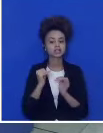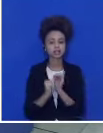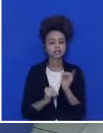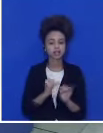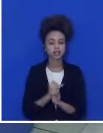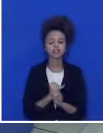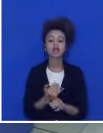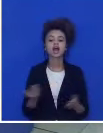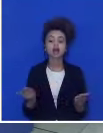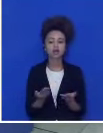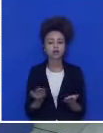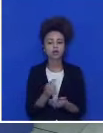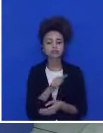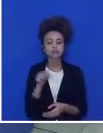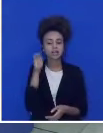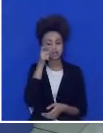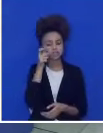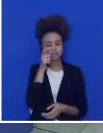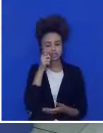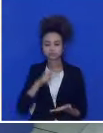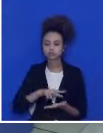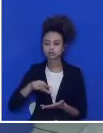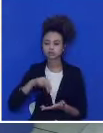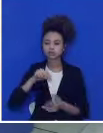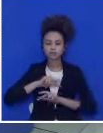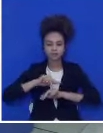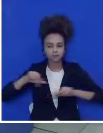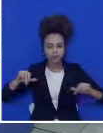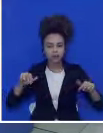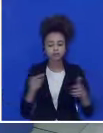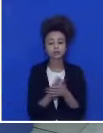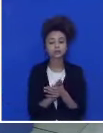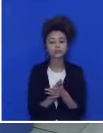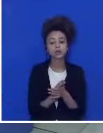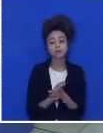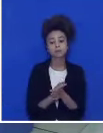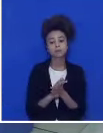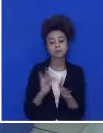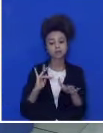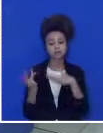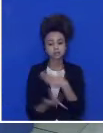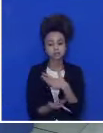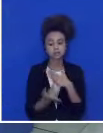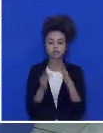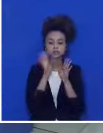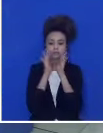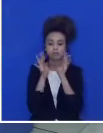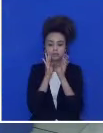E a partir de agora você pode acompanhar os demais sorteios desta noite das Loterias Caixa através dos perfis do